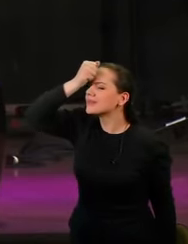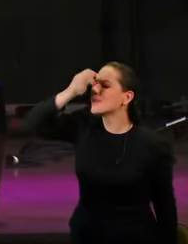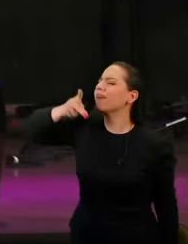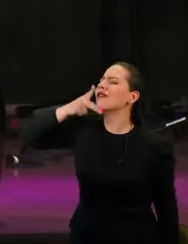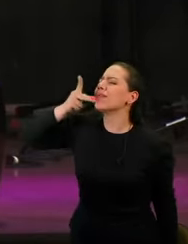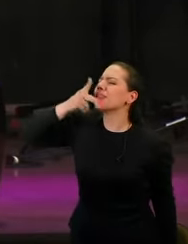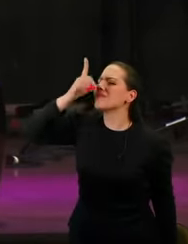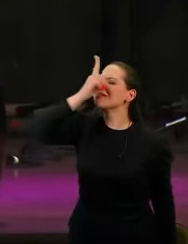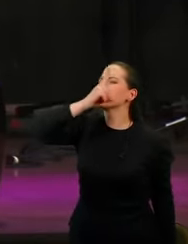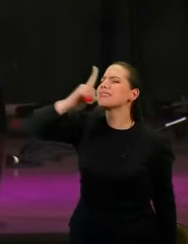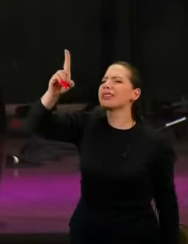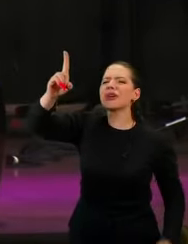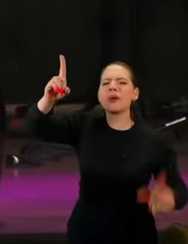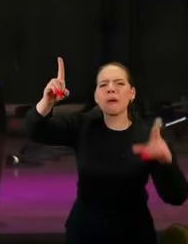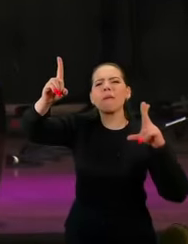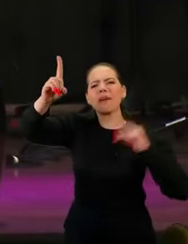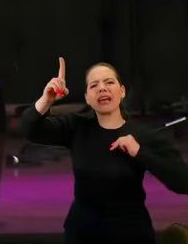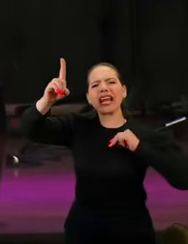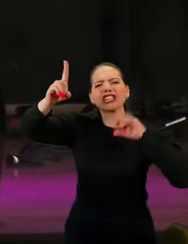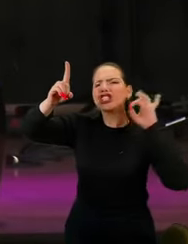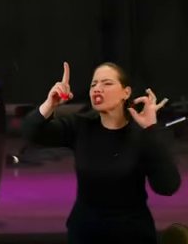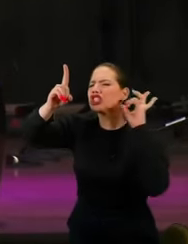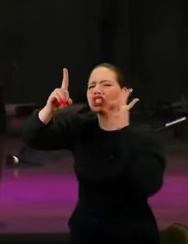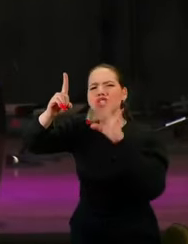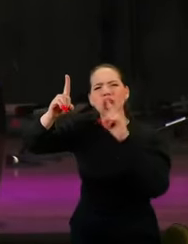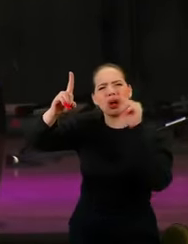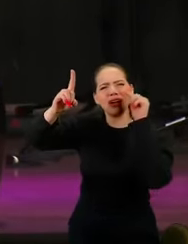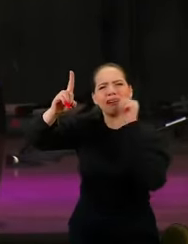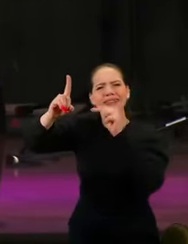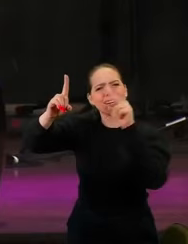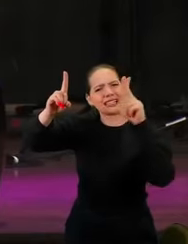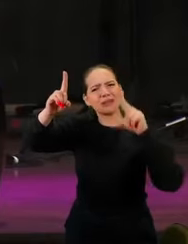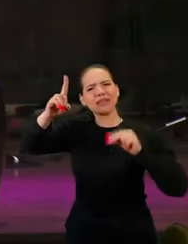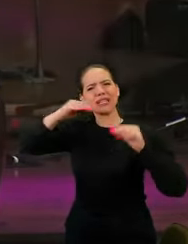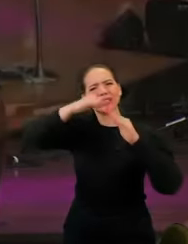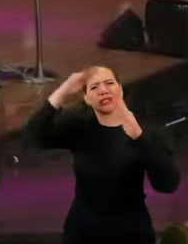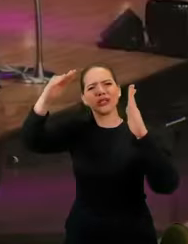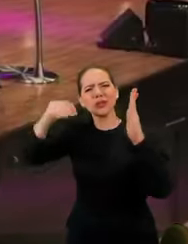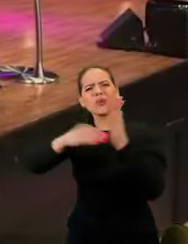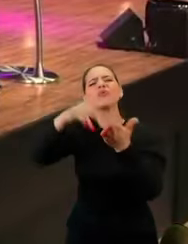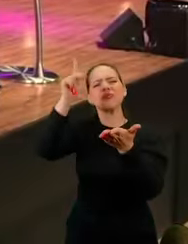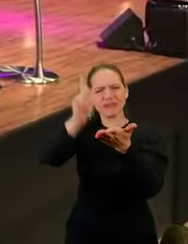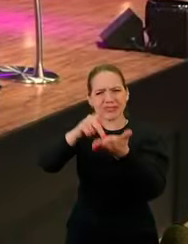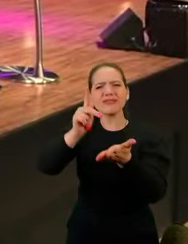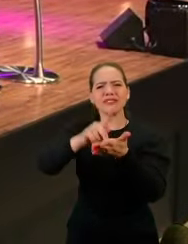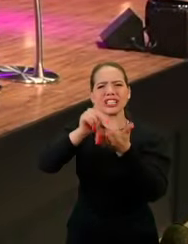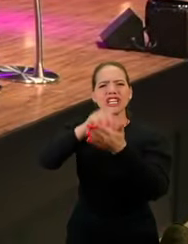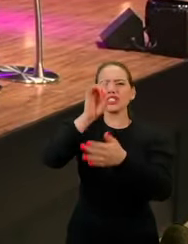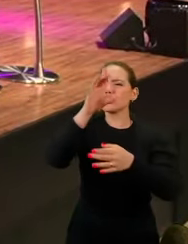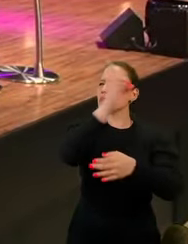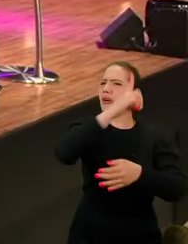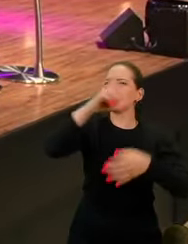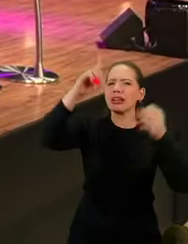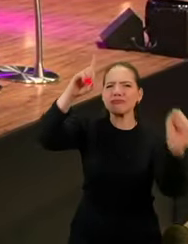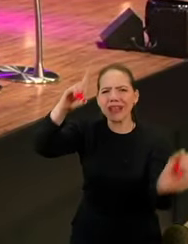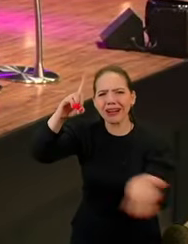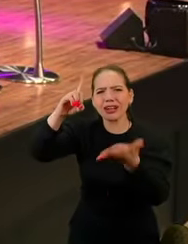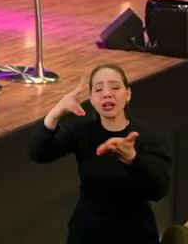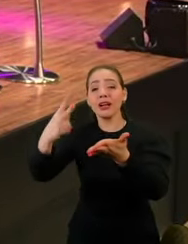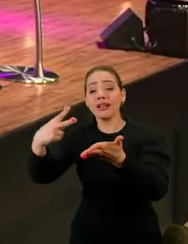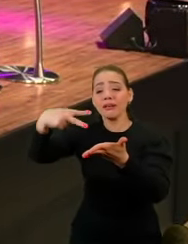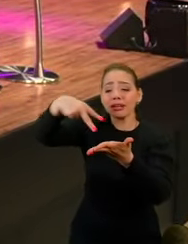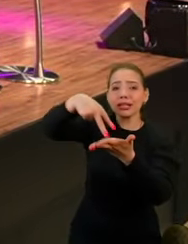Senhor é digno, que só o Senhor é exaltado. Enquanto você vai se levantando nessa